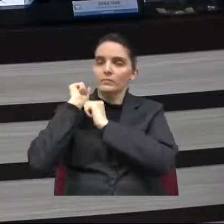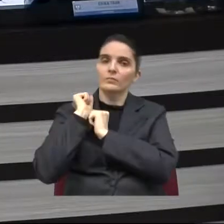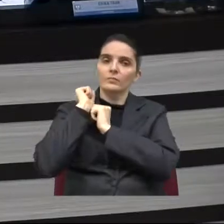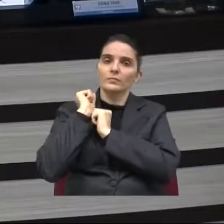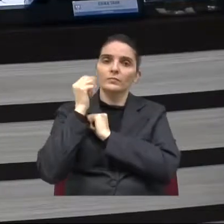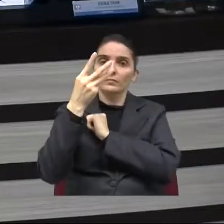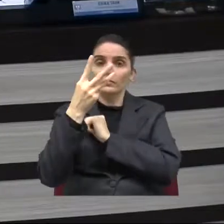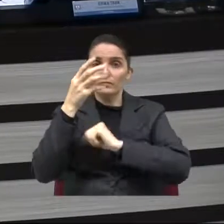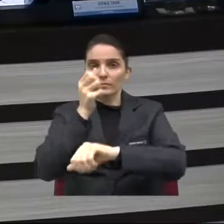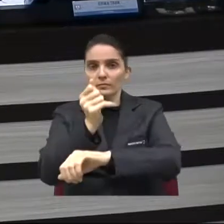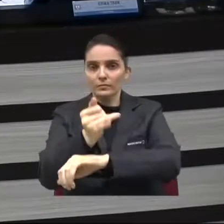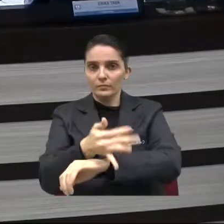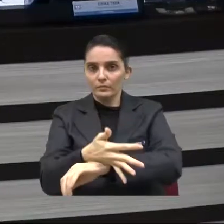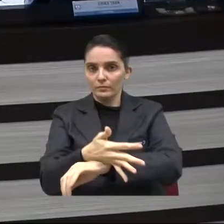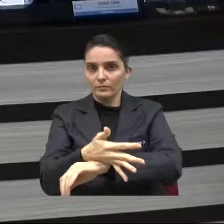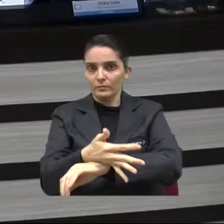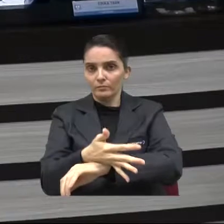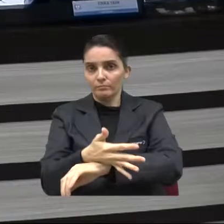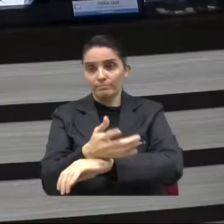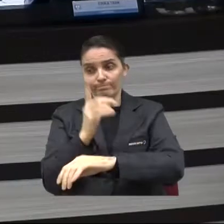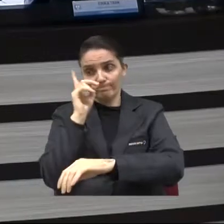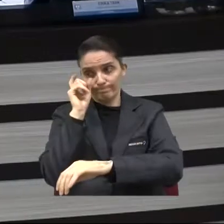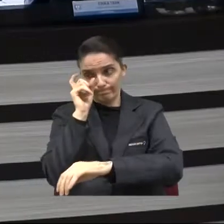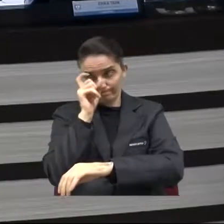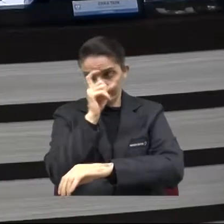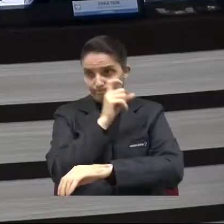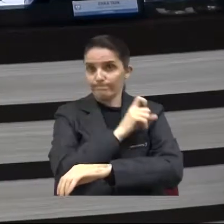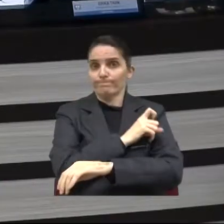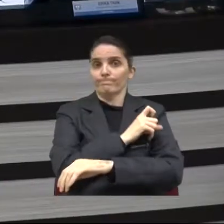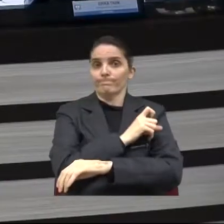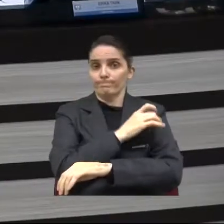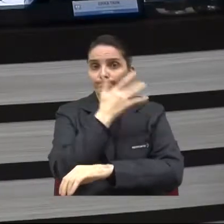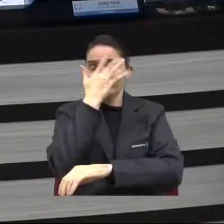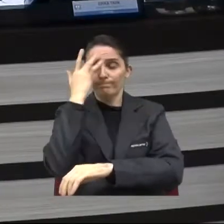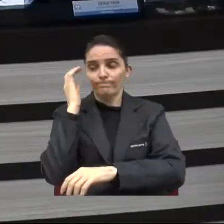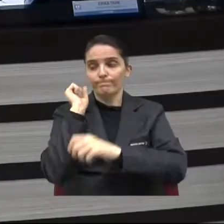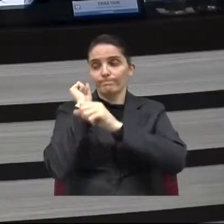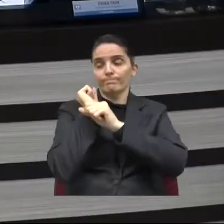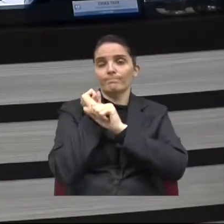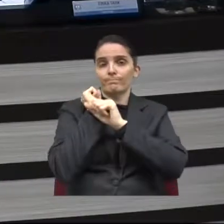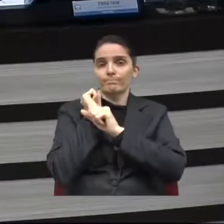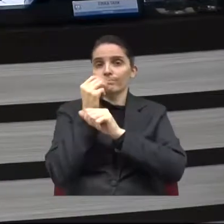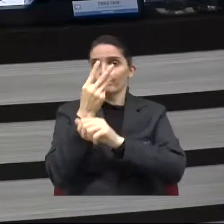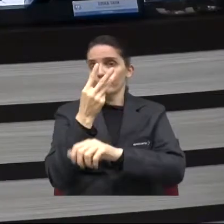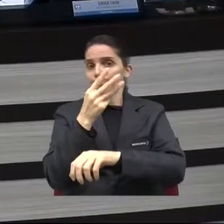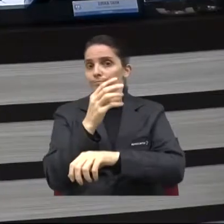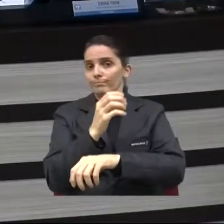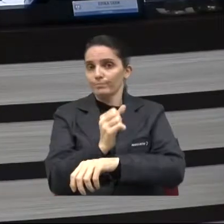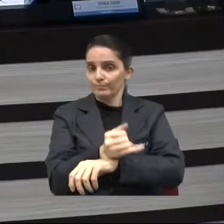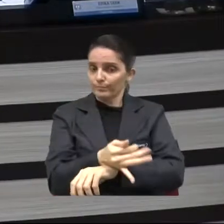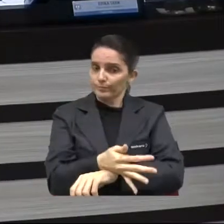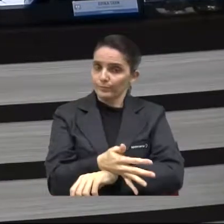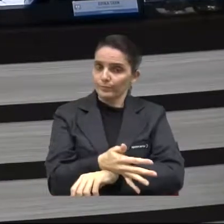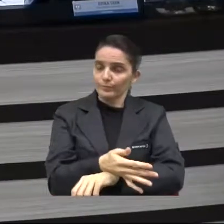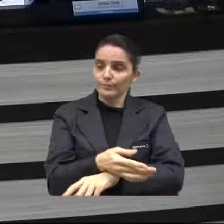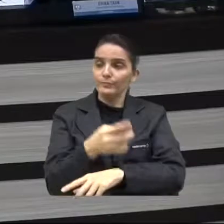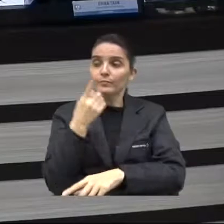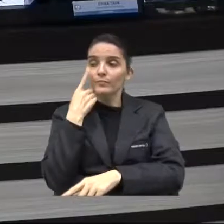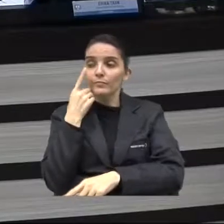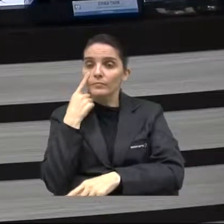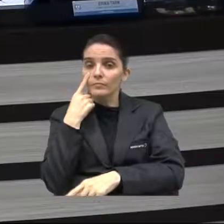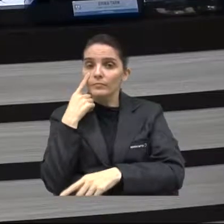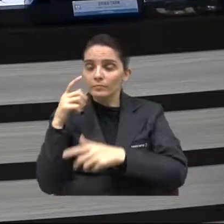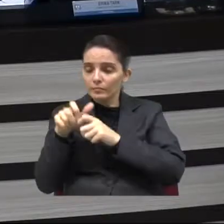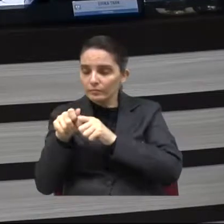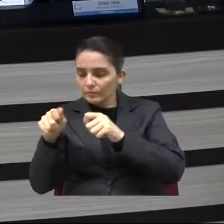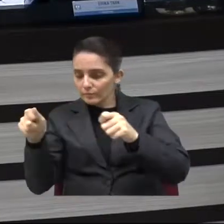manhã. É meio difícil uma pessoa de bem andando com um saco nas costas às 3 horas da manhã. Foram ver dentro,